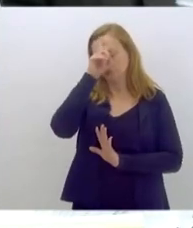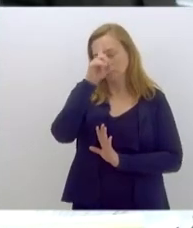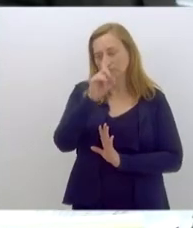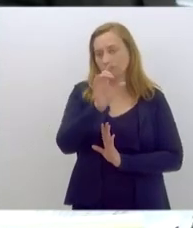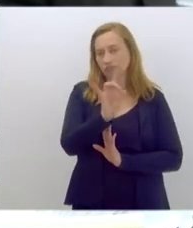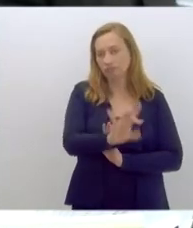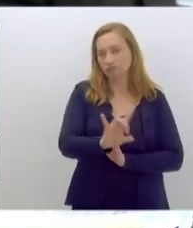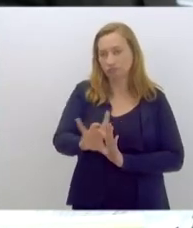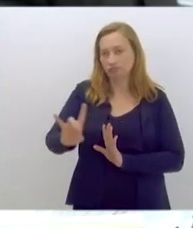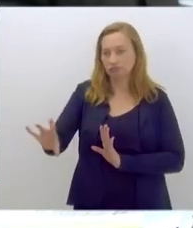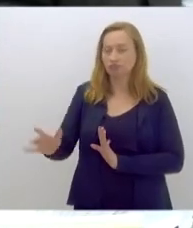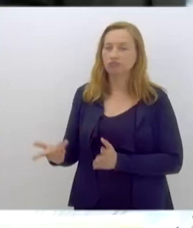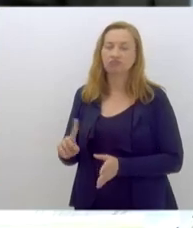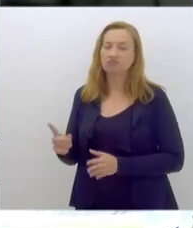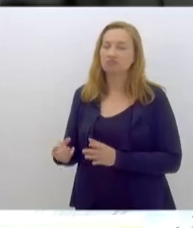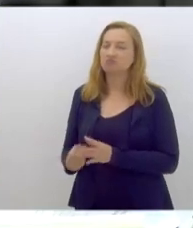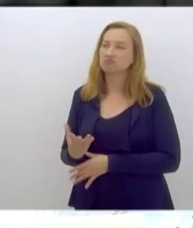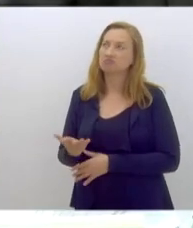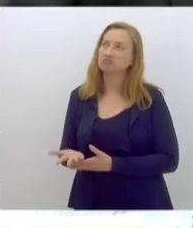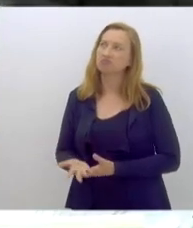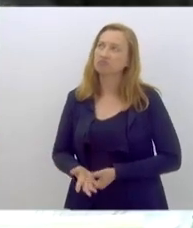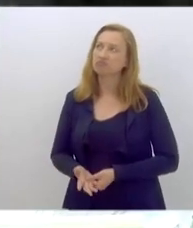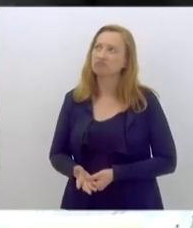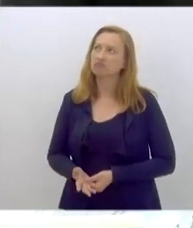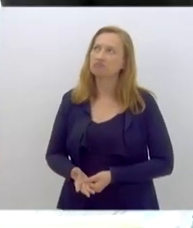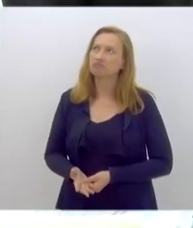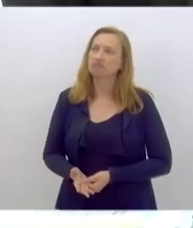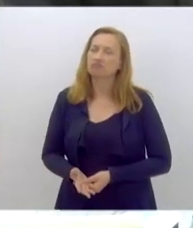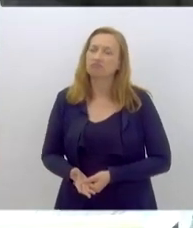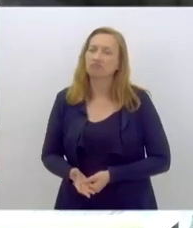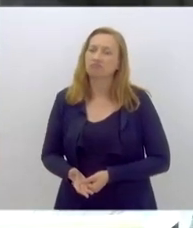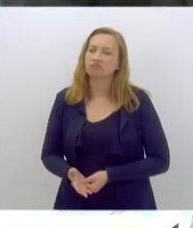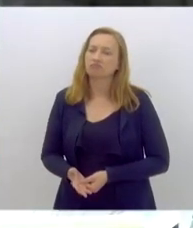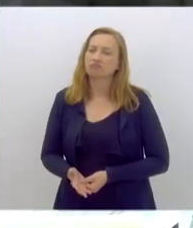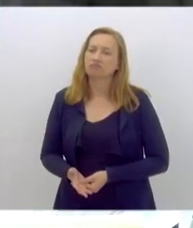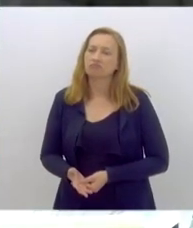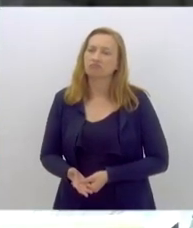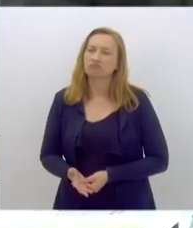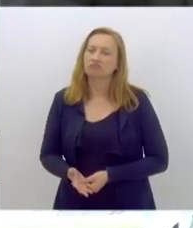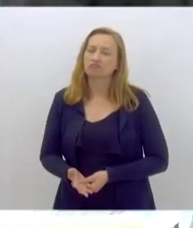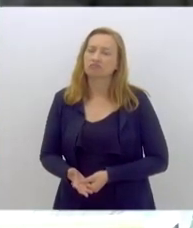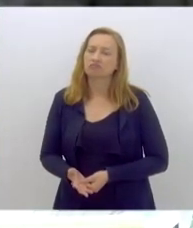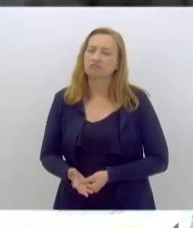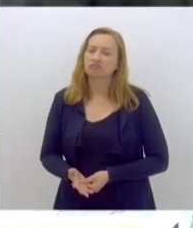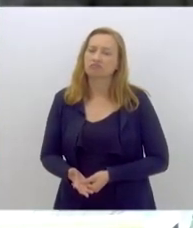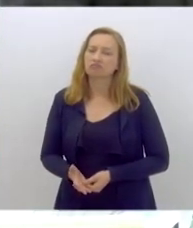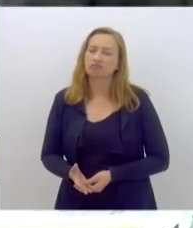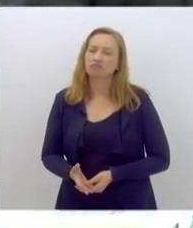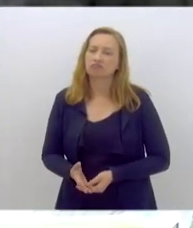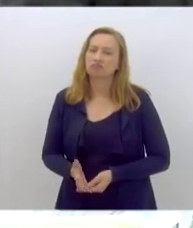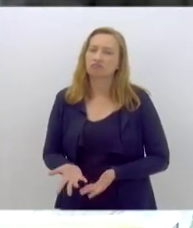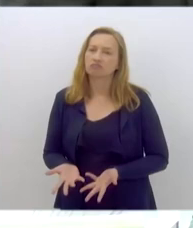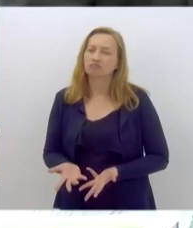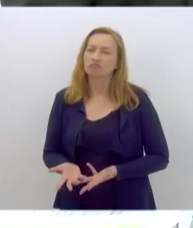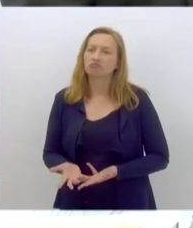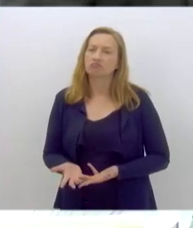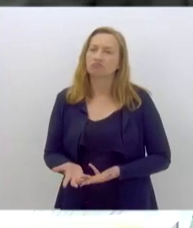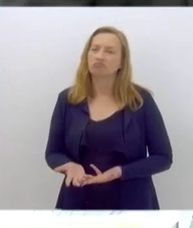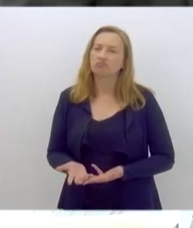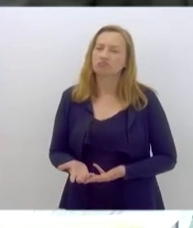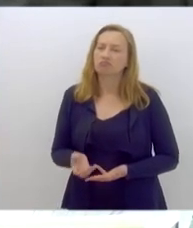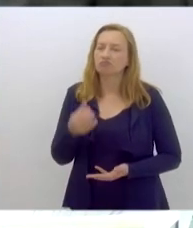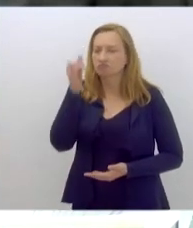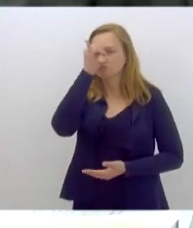muito menos né algo algo um capricho meu como presidente da Comissão de saúde Mas isso é fruto